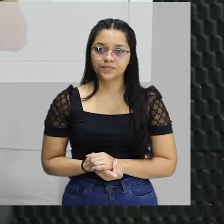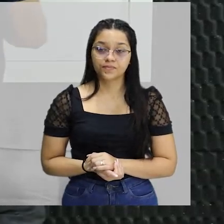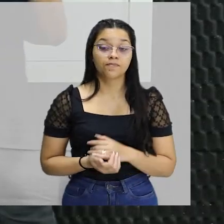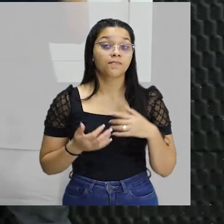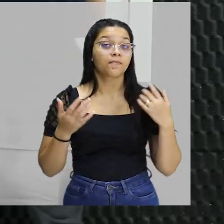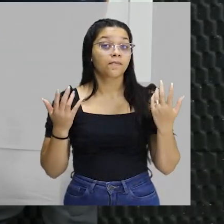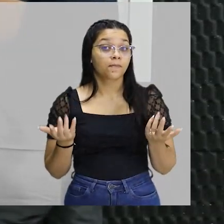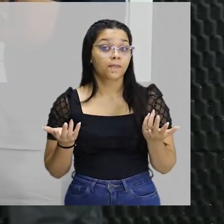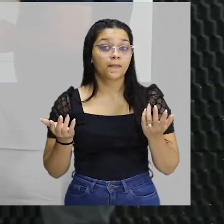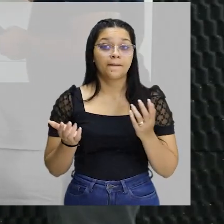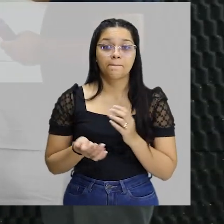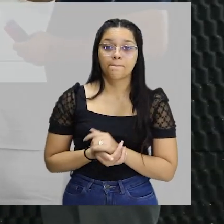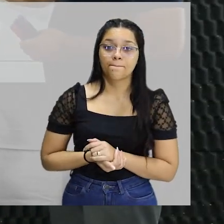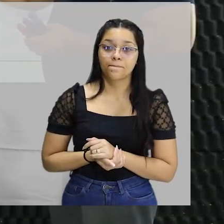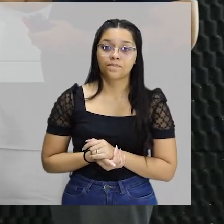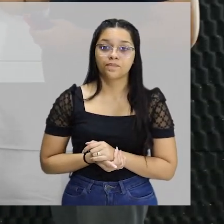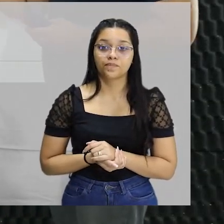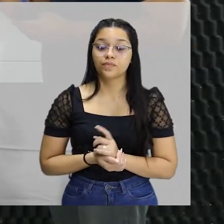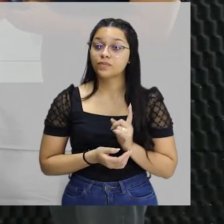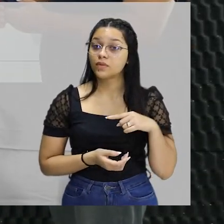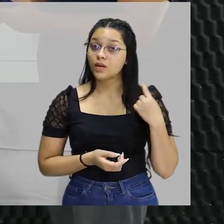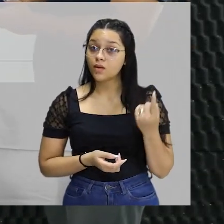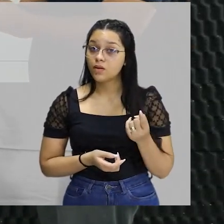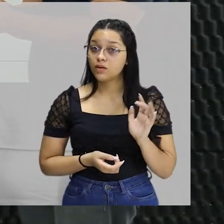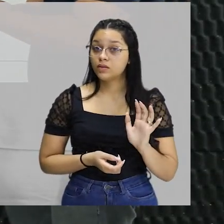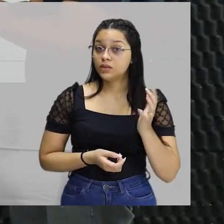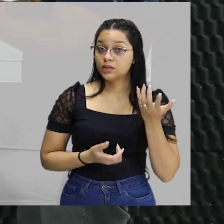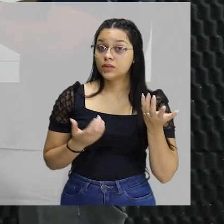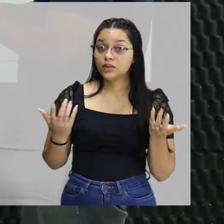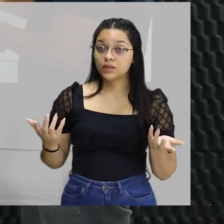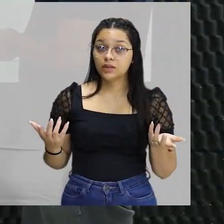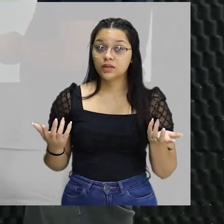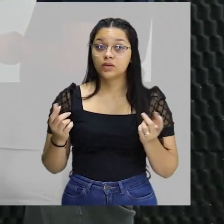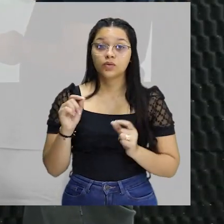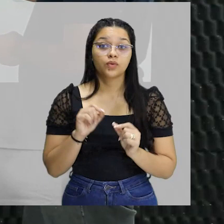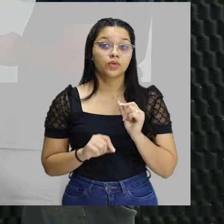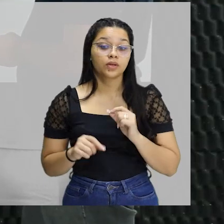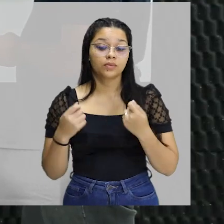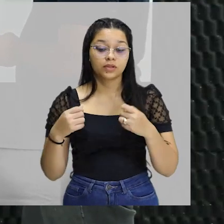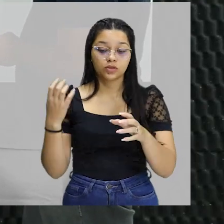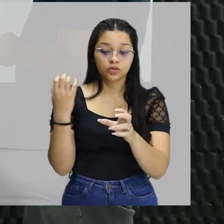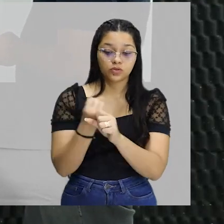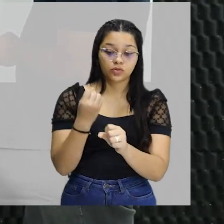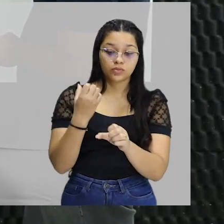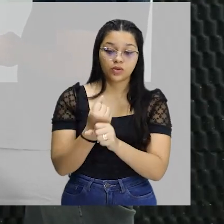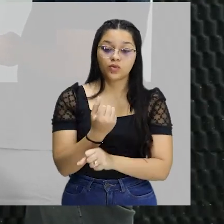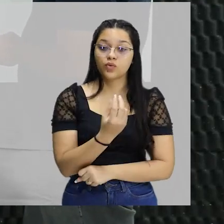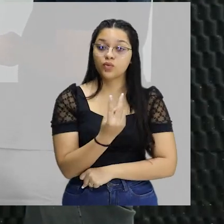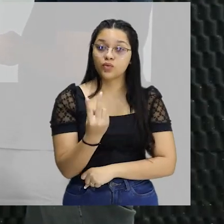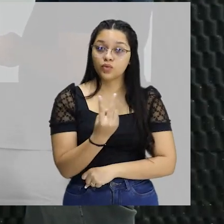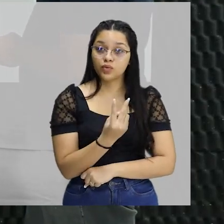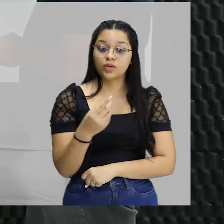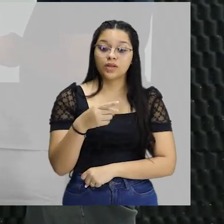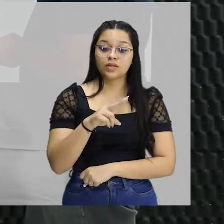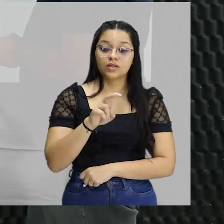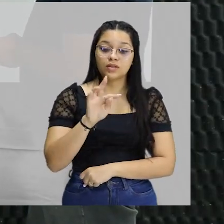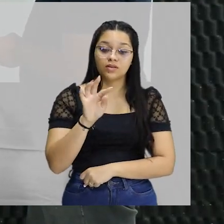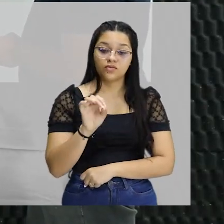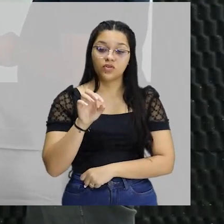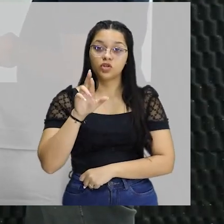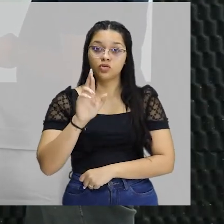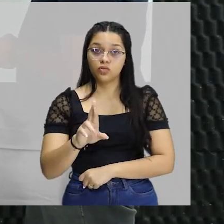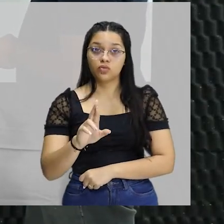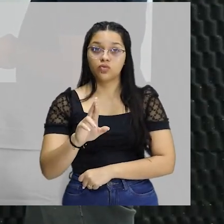Então é o seguinte, depois de feito isso, eu vou ter que somar os dois, ó. Esse vetor, que vai ser o vetor